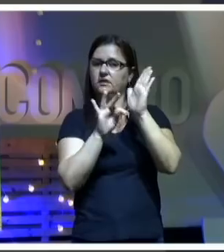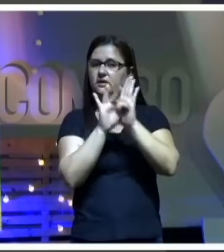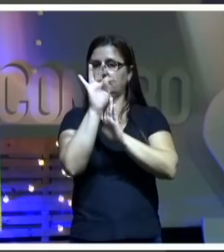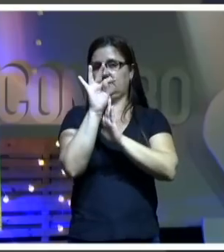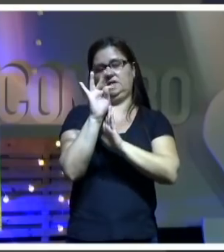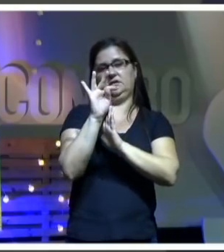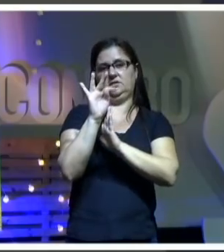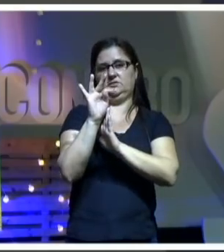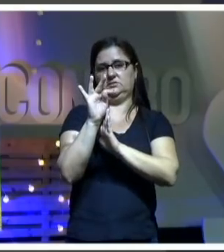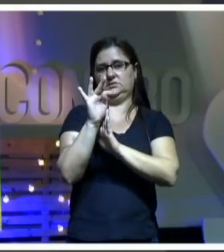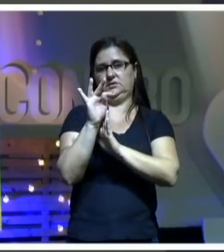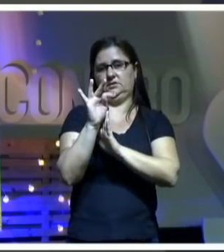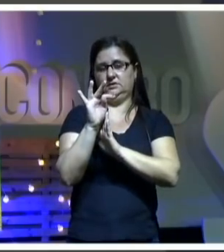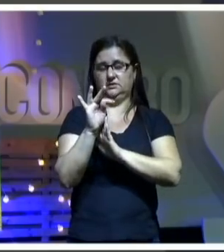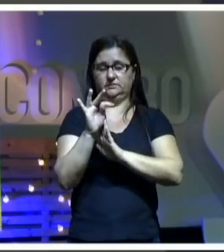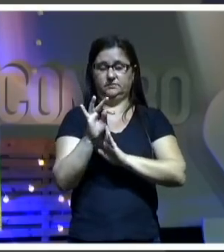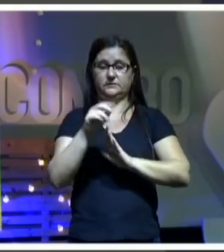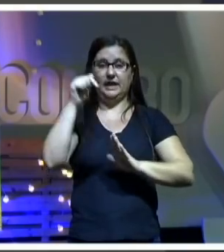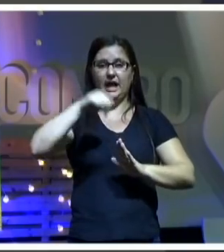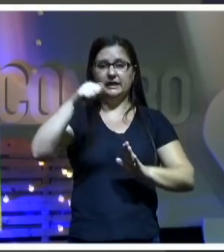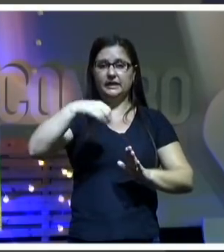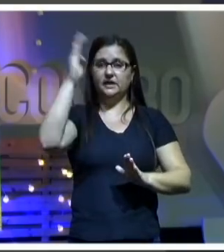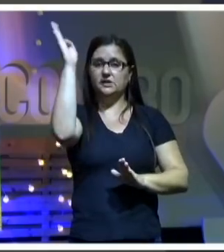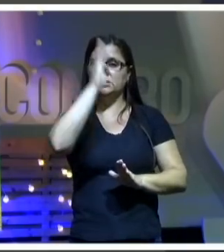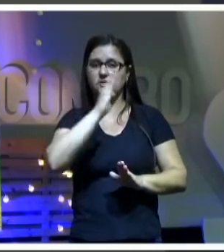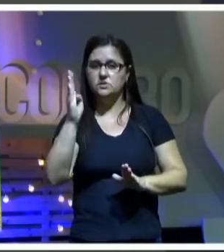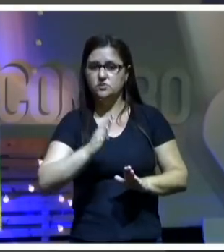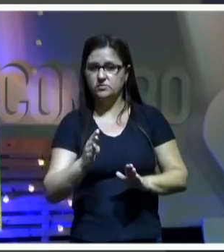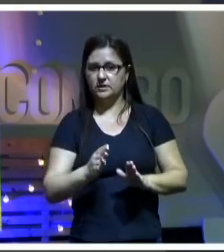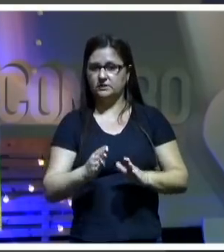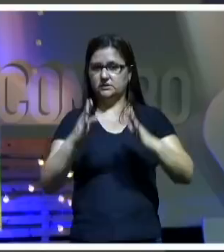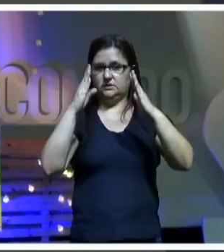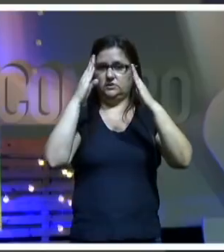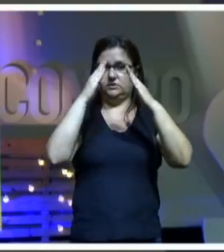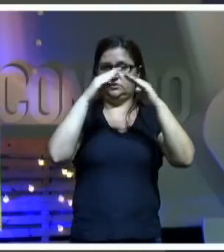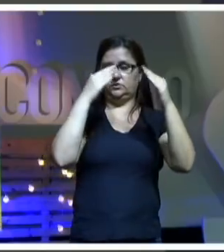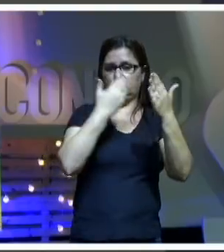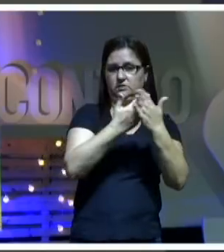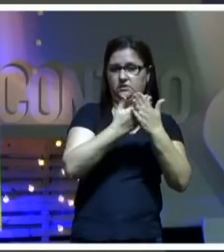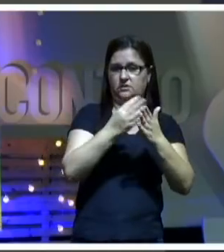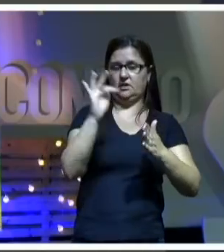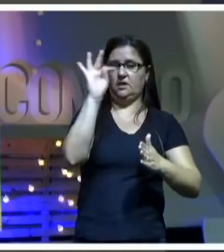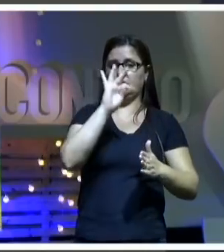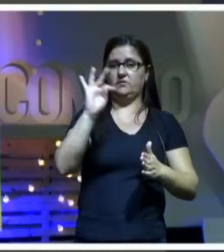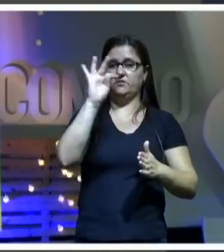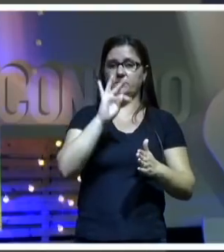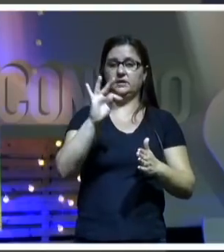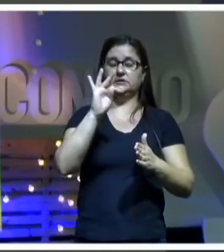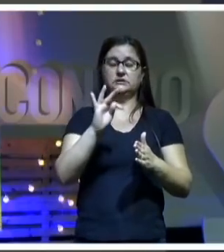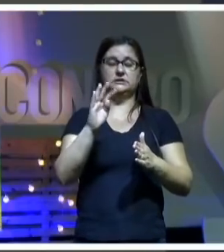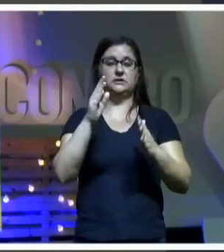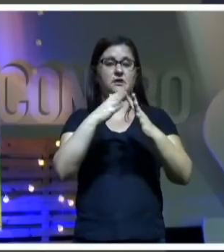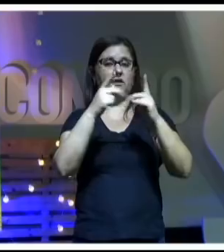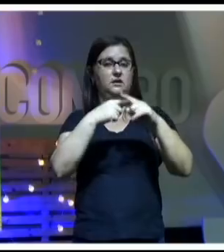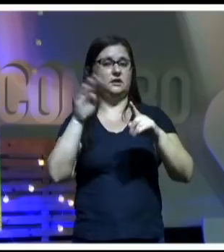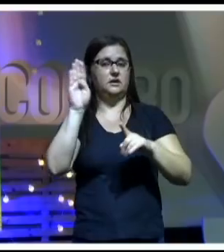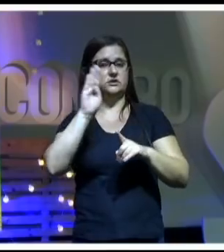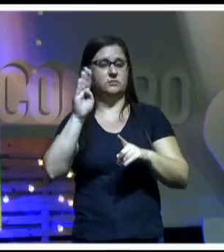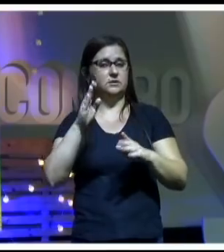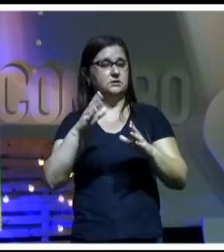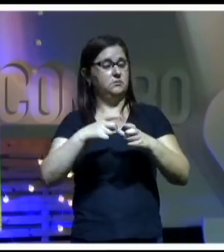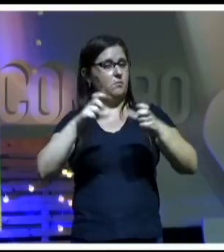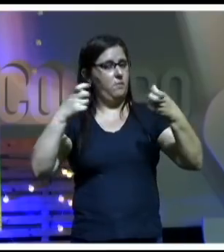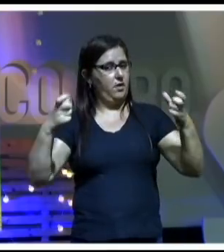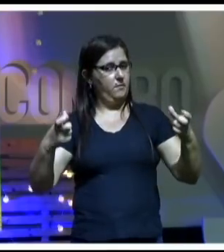batista do sul que é o maior mas a hipertensão é uma denominação só a notícia continua dando alguns dados para